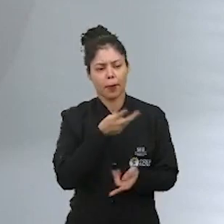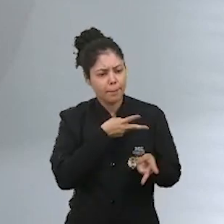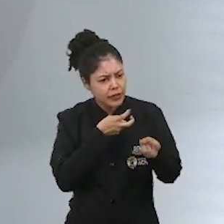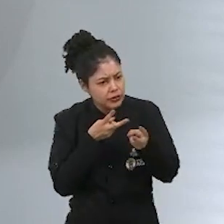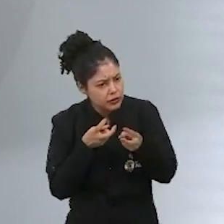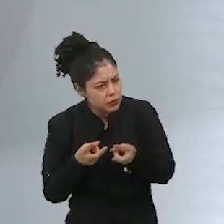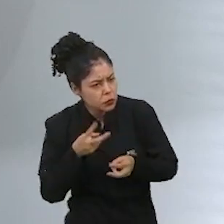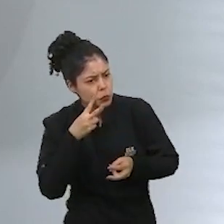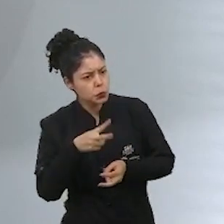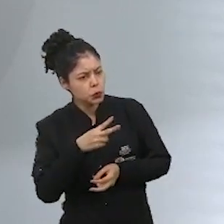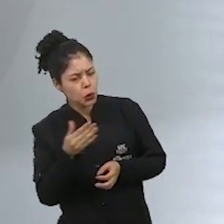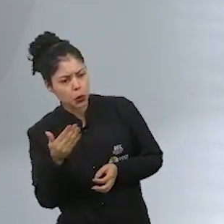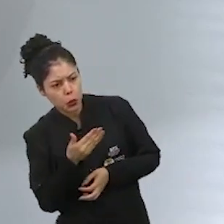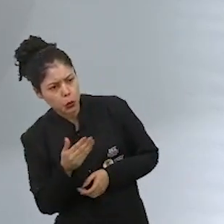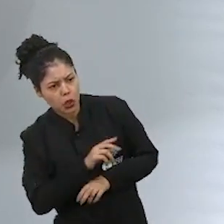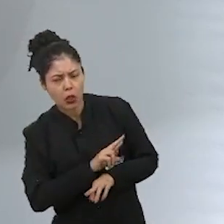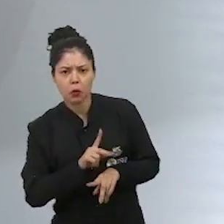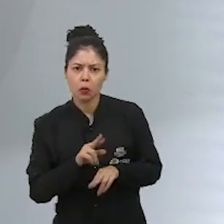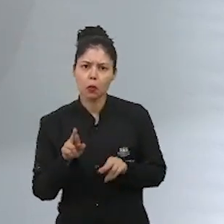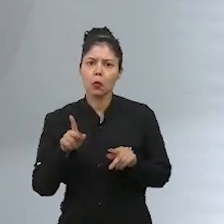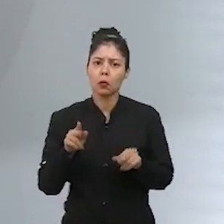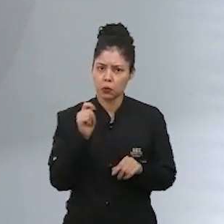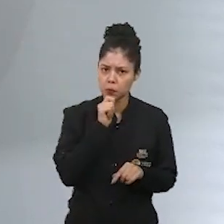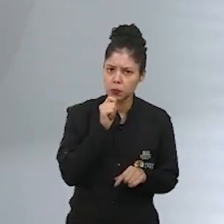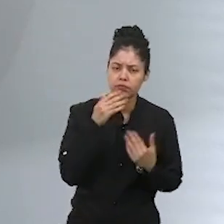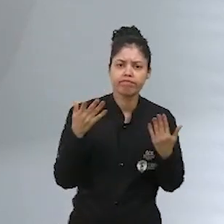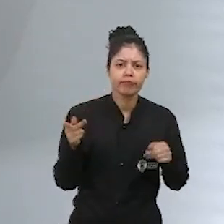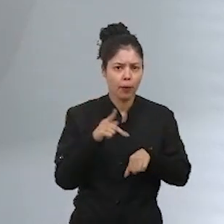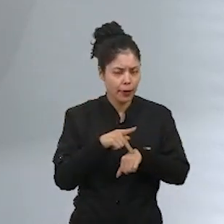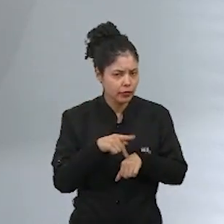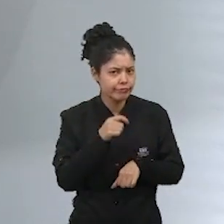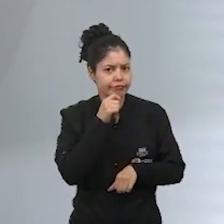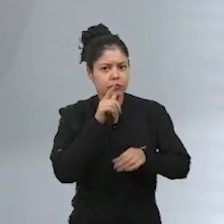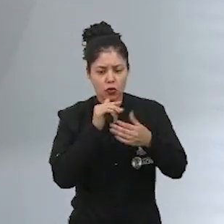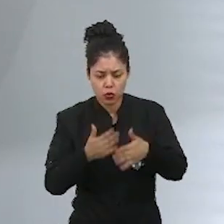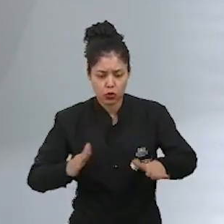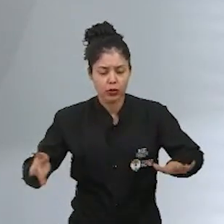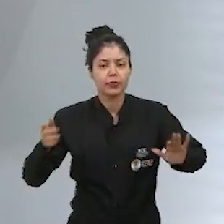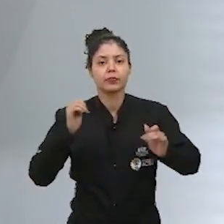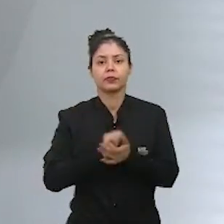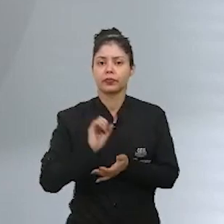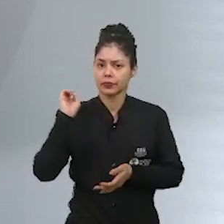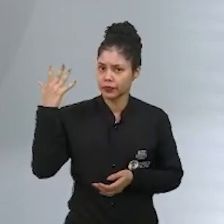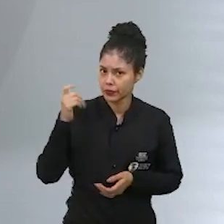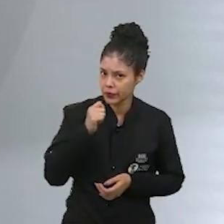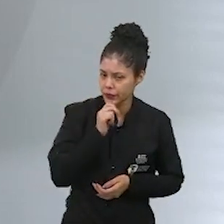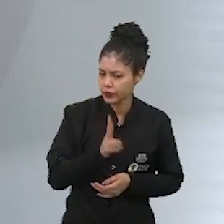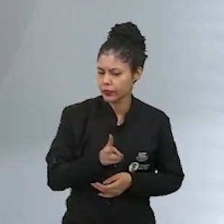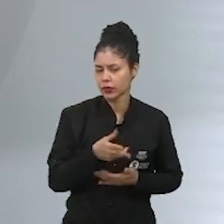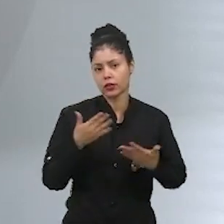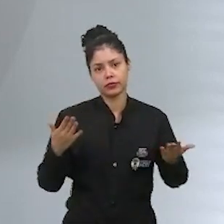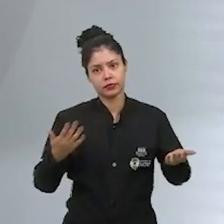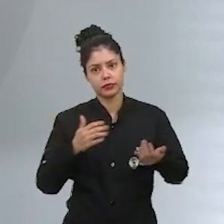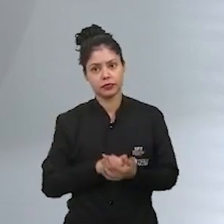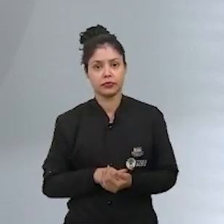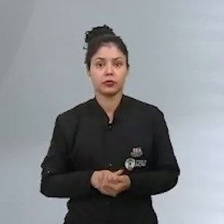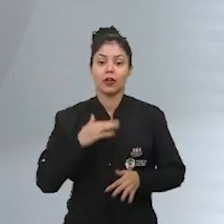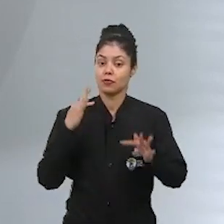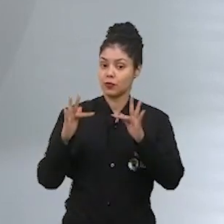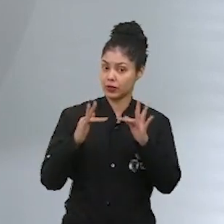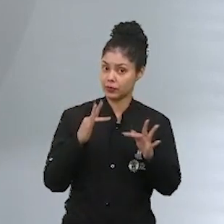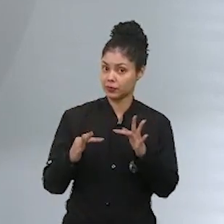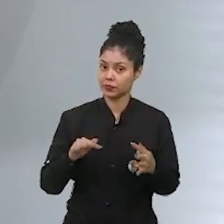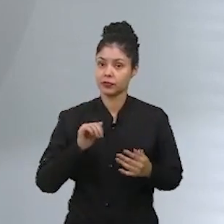uma área ali mais desgastada. Então, isso é um intemperismo químico, causado aí pela água. O intemperismo